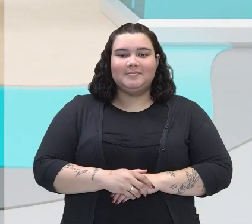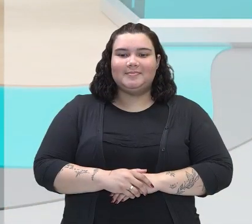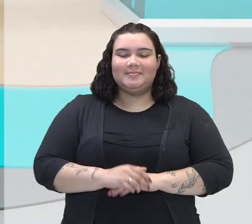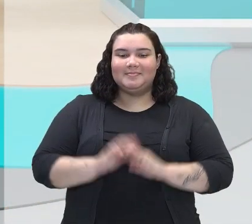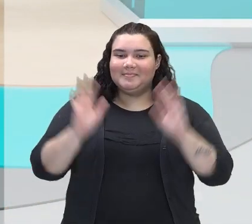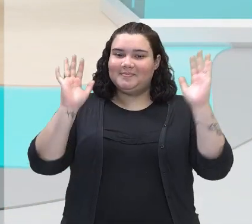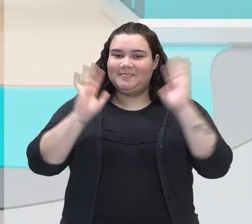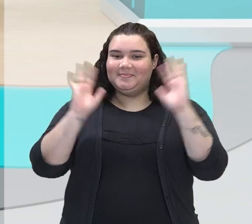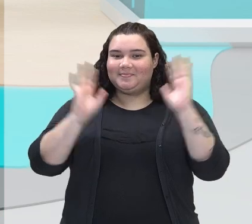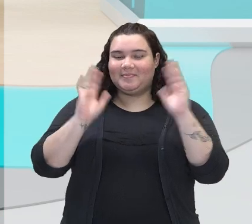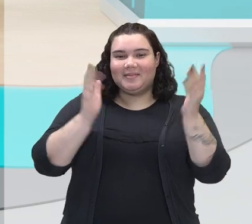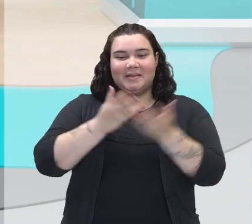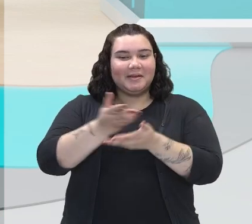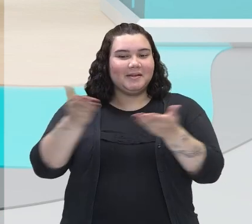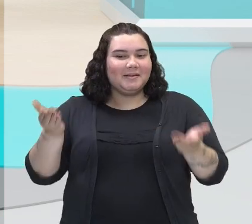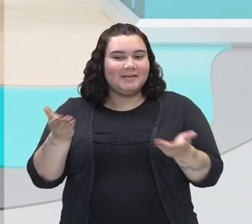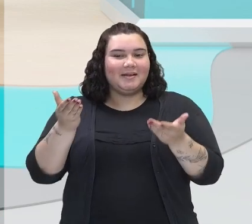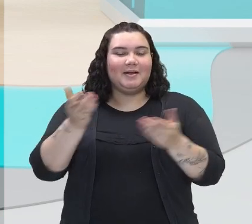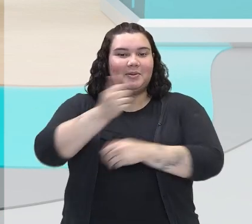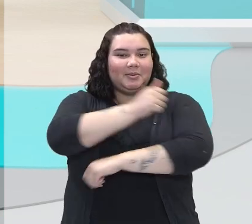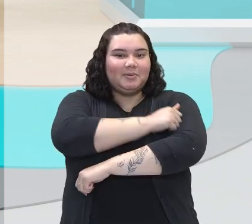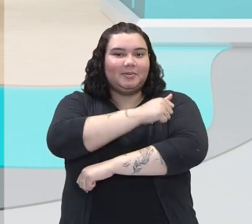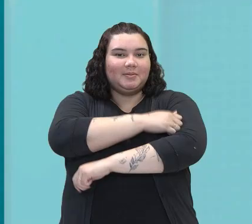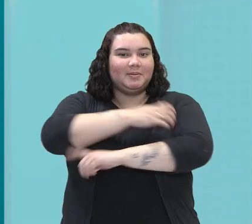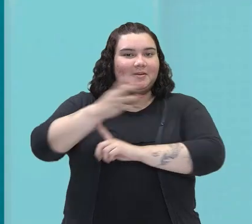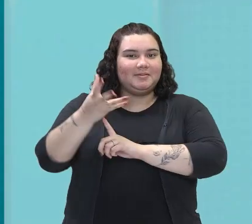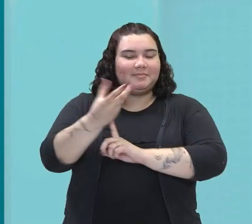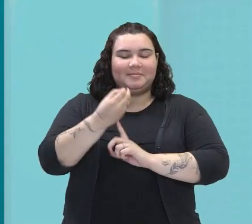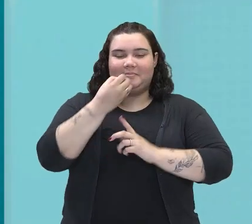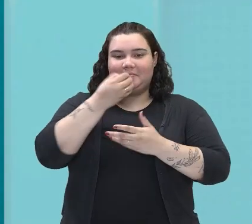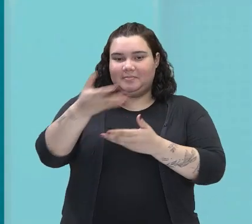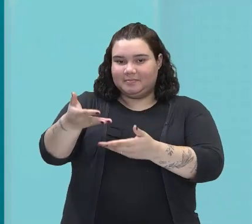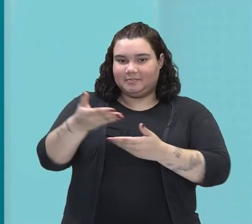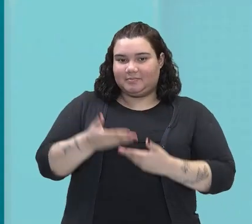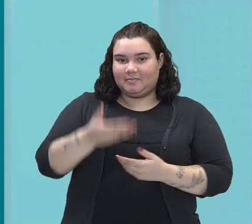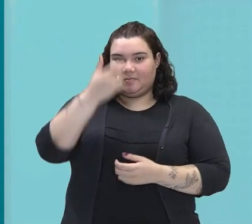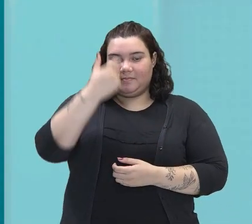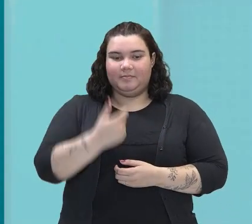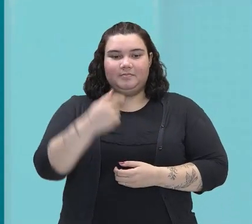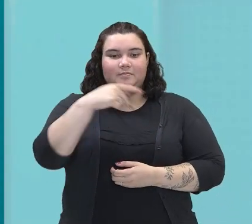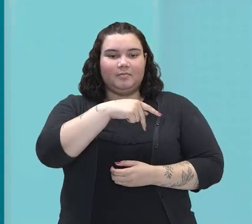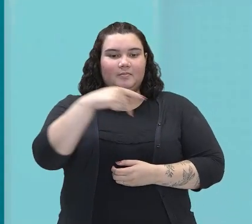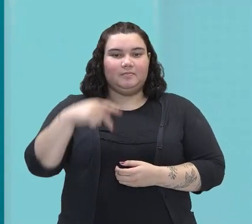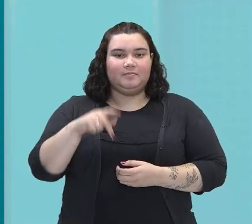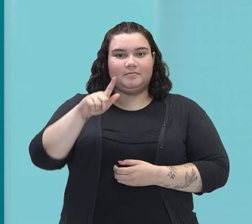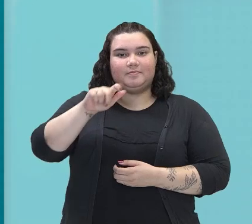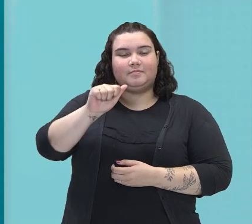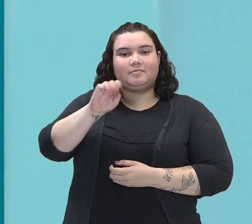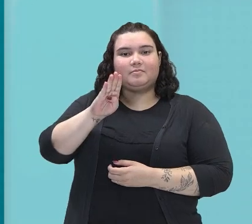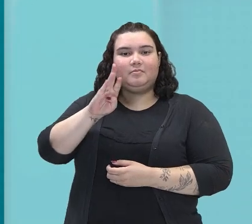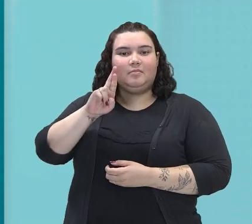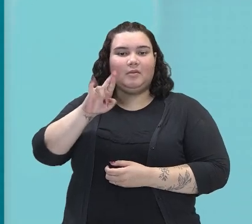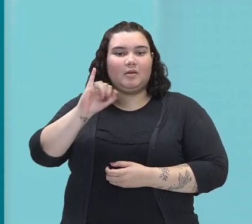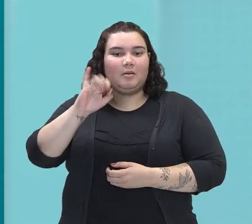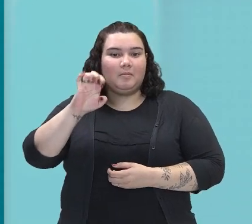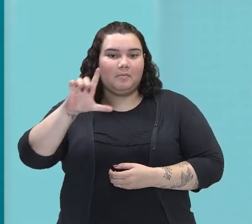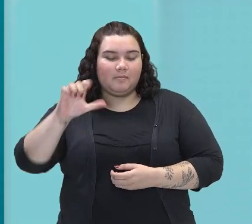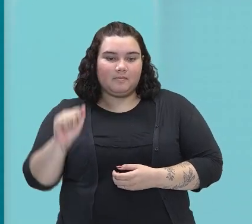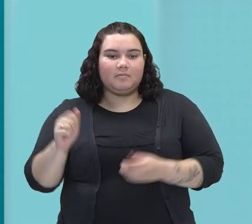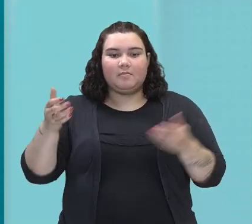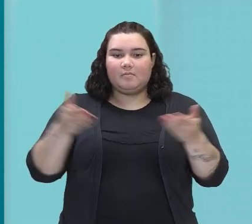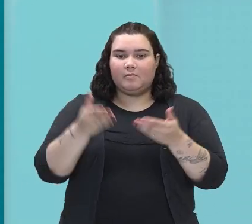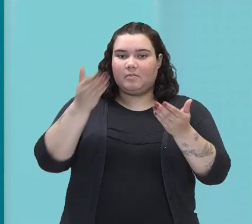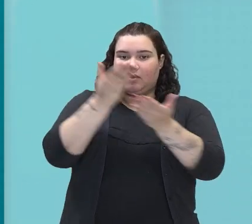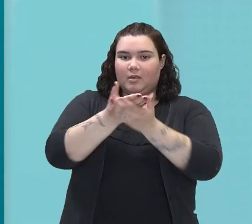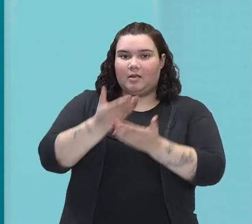Olá, meus artistas queridos, e sejam bem-vindos. Eu sou a professora Gabriela e estou acompanhando vocês nesta jornada pelo